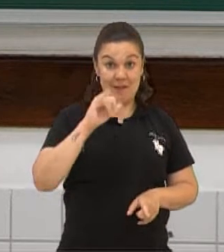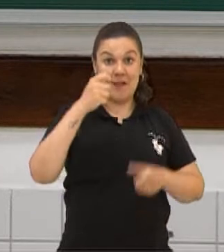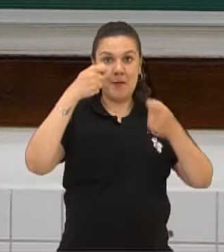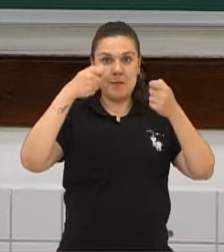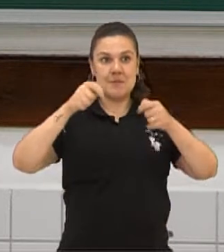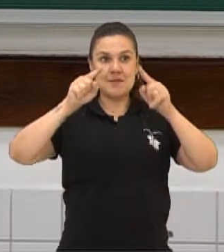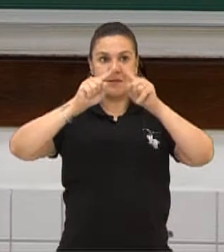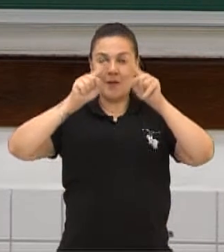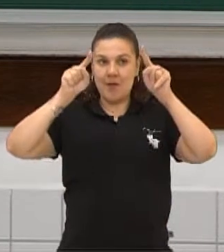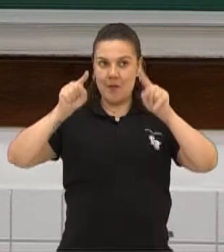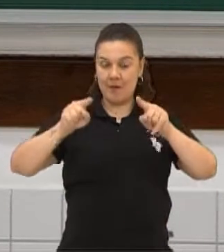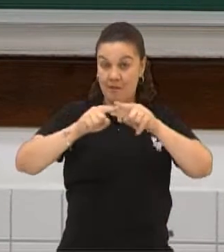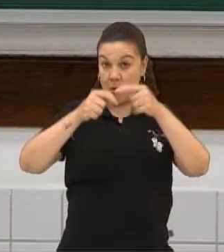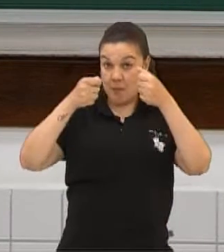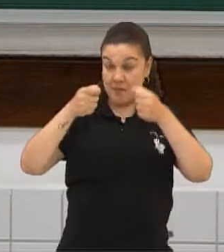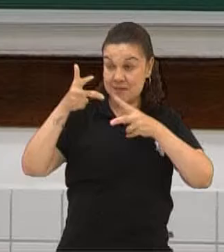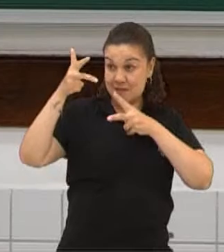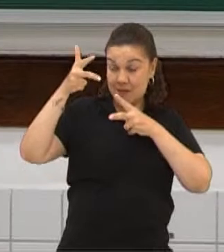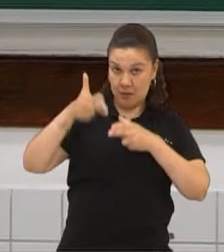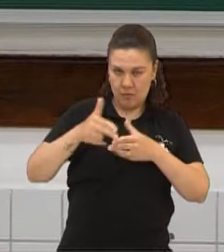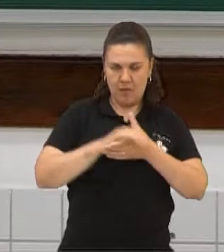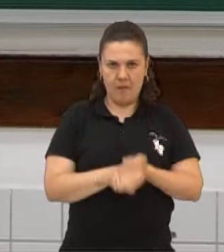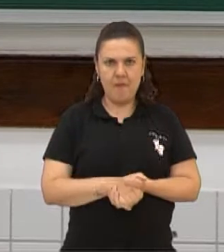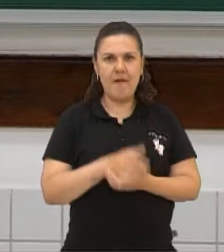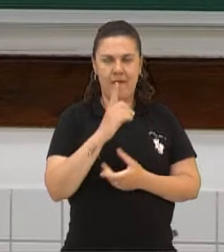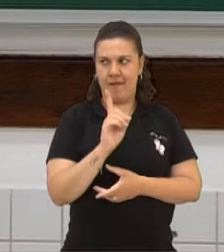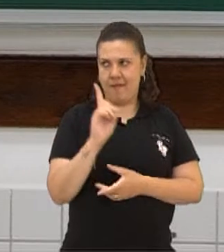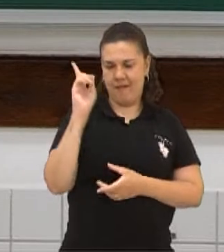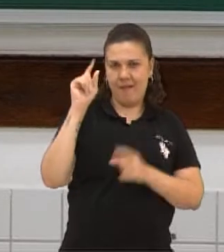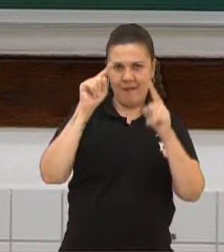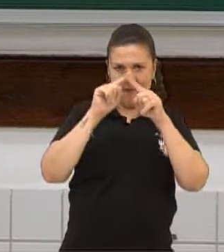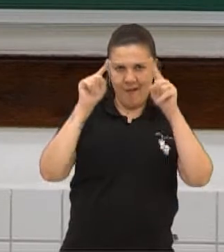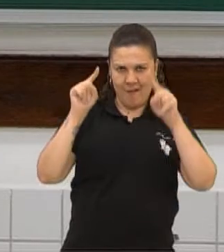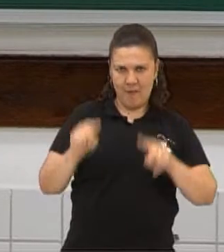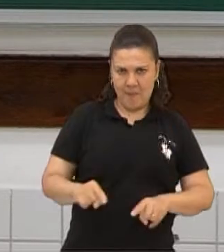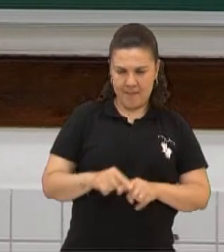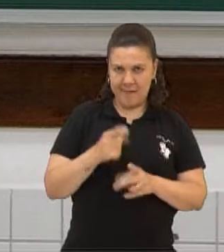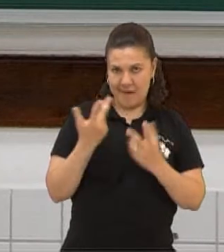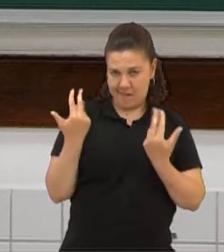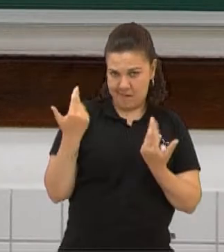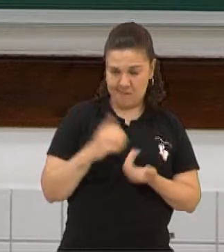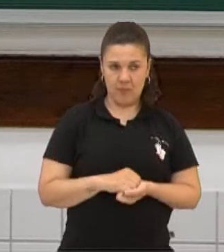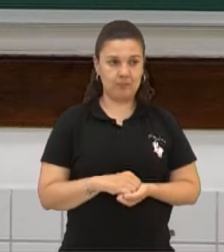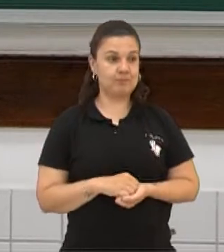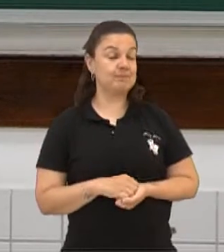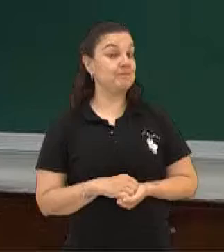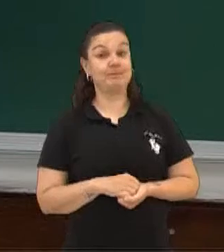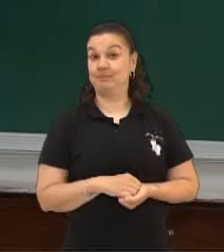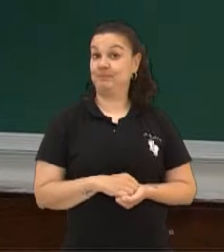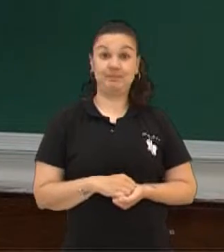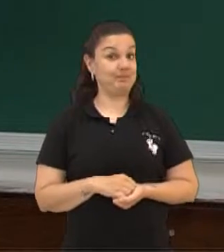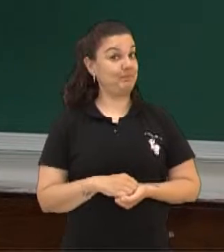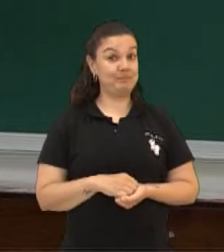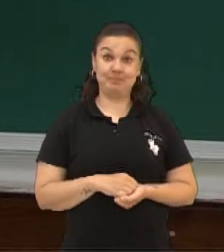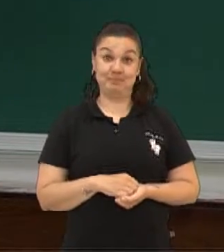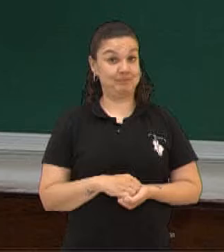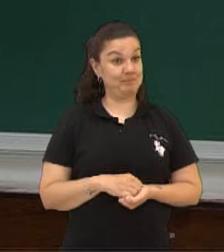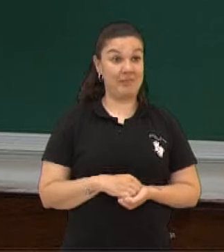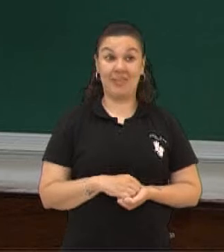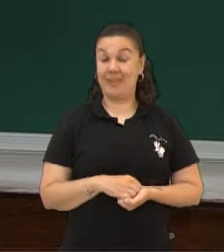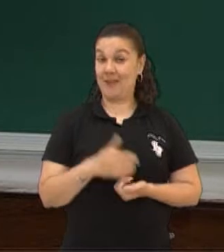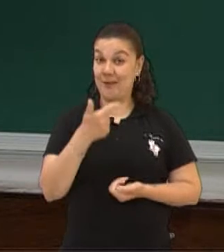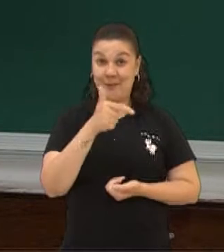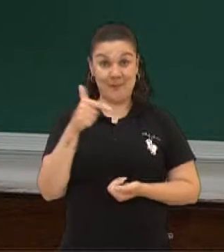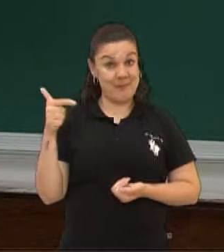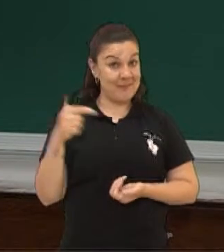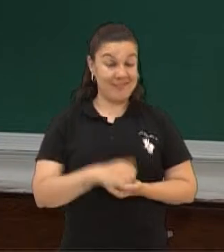quadrado, todos os lados têm que ter a mesma medida. Aquela parede tem as mesmas medidas? Não, não